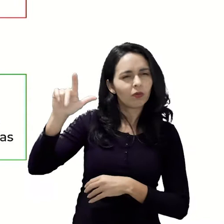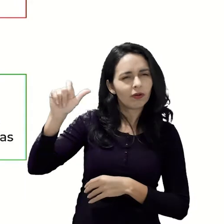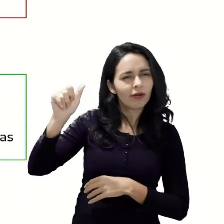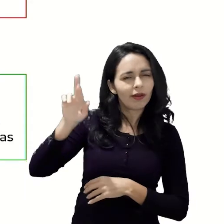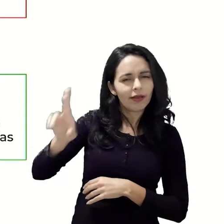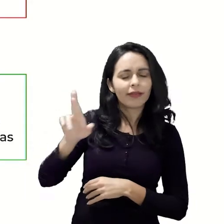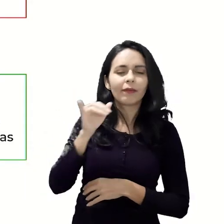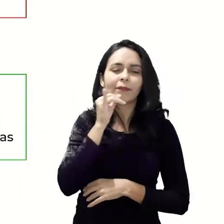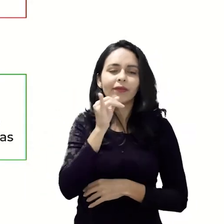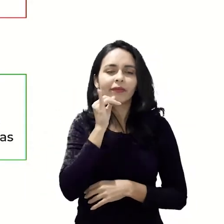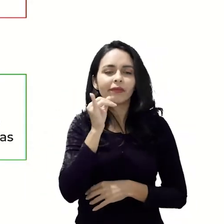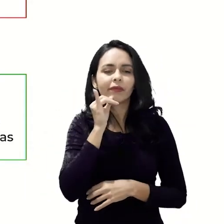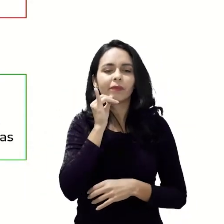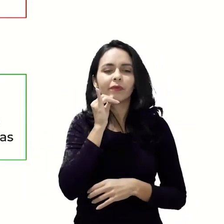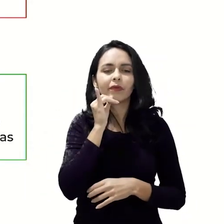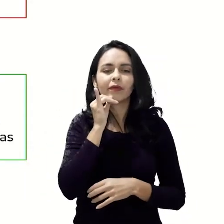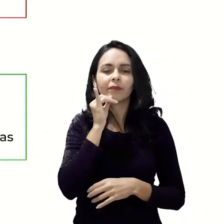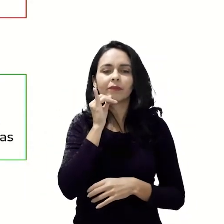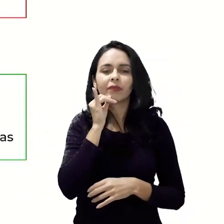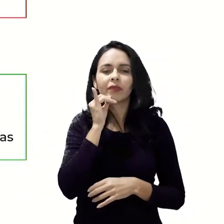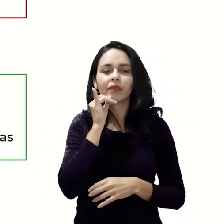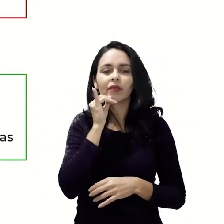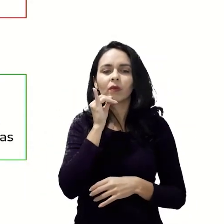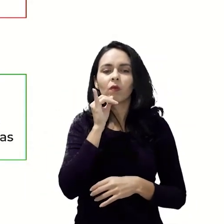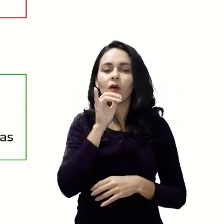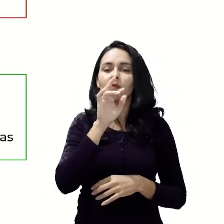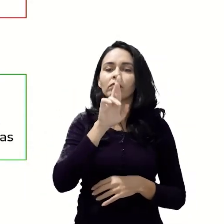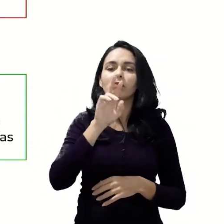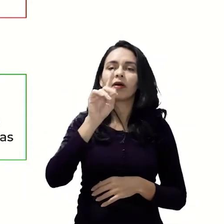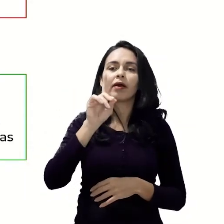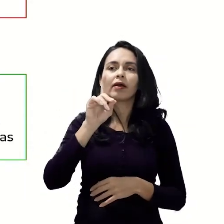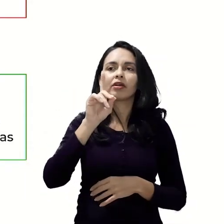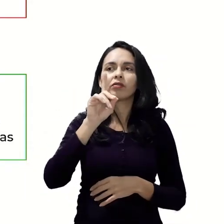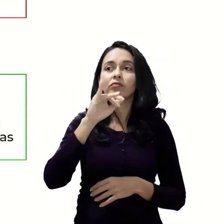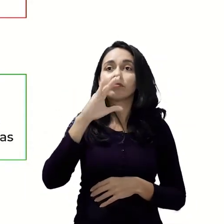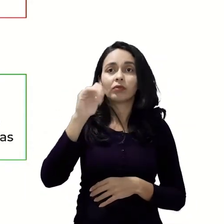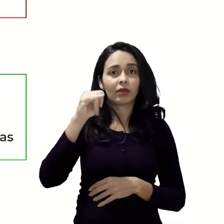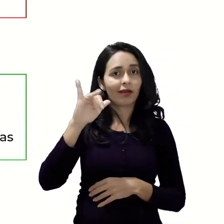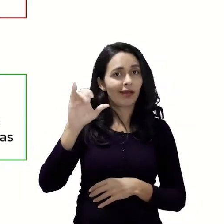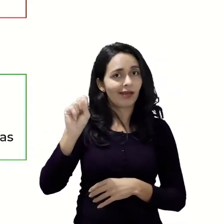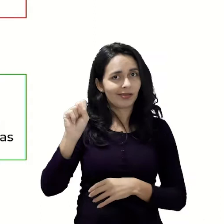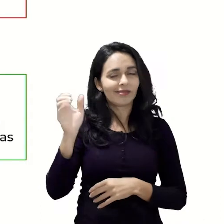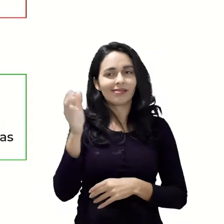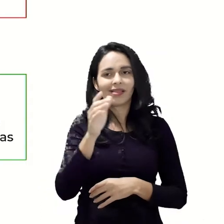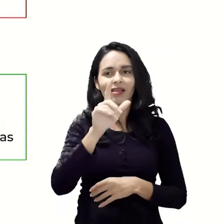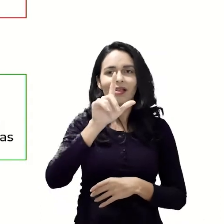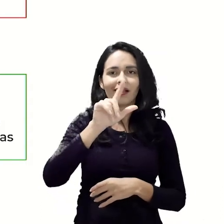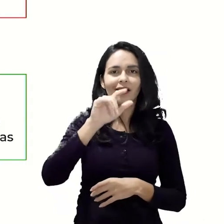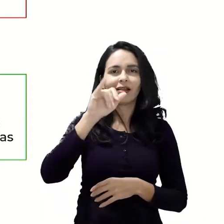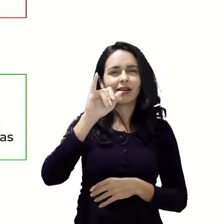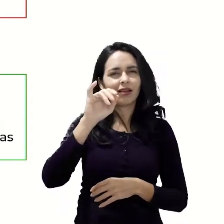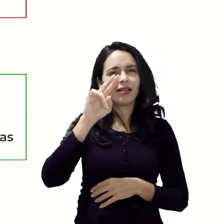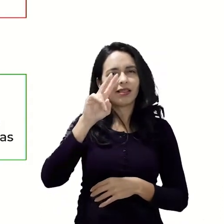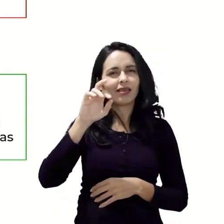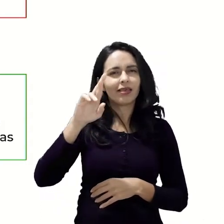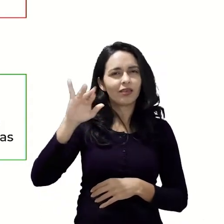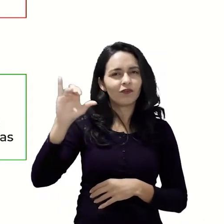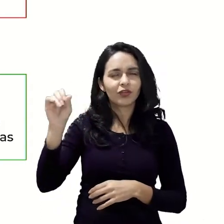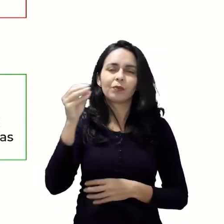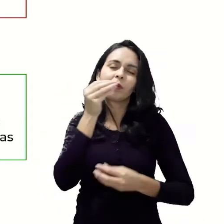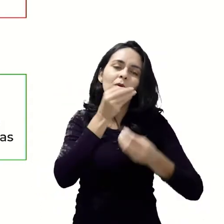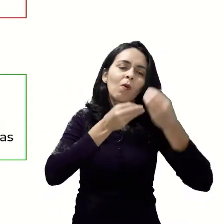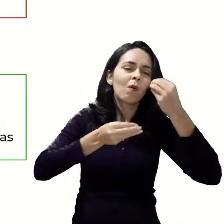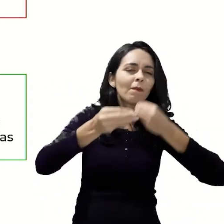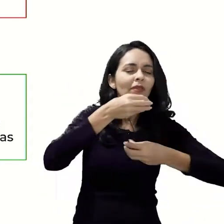cumulativo causado por vários radicais livres mais uma vez aí eu já de carneiros aparecendo ou seja